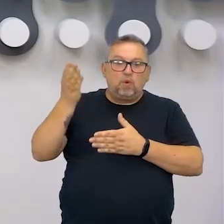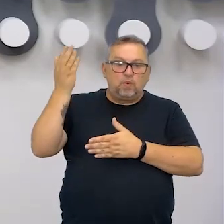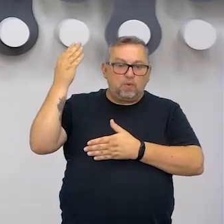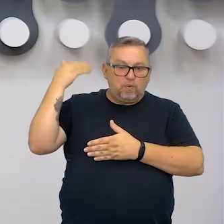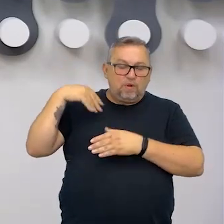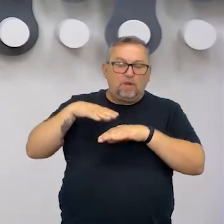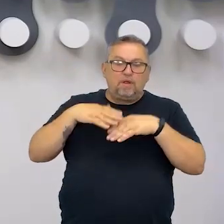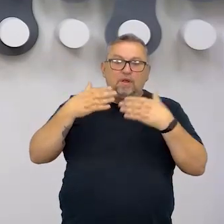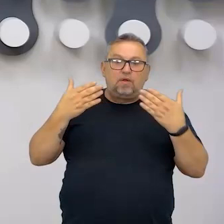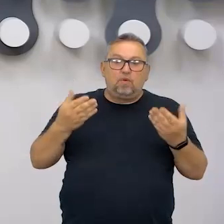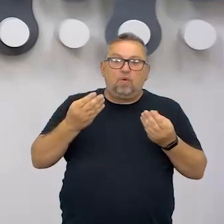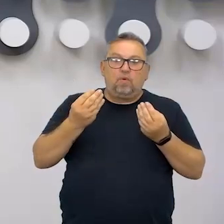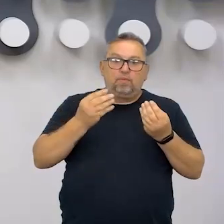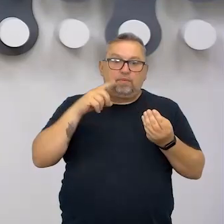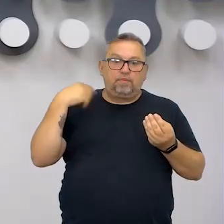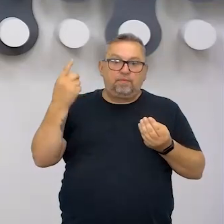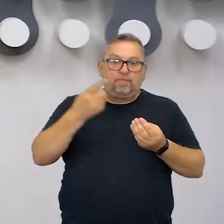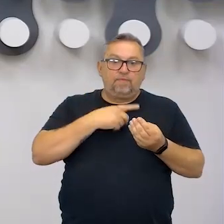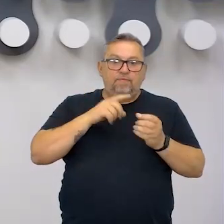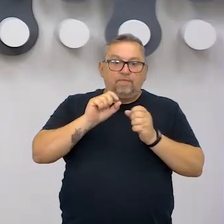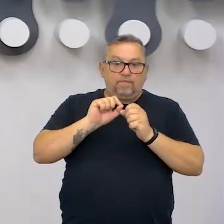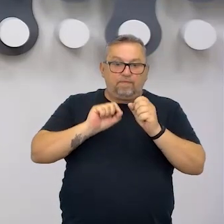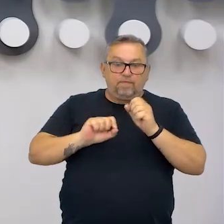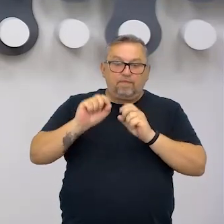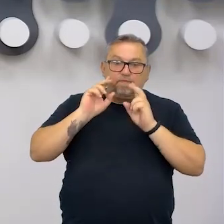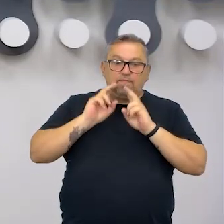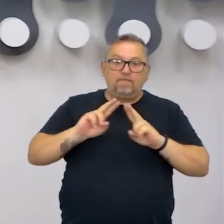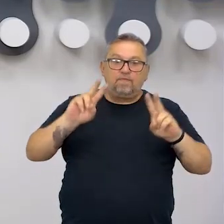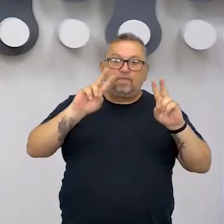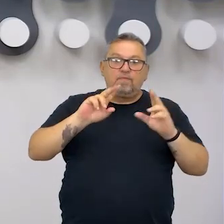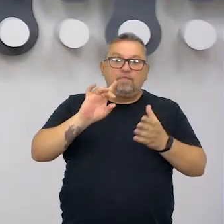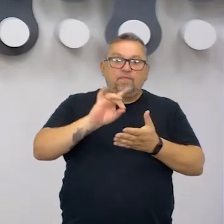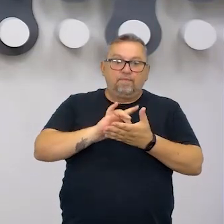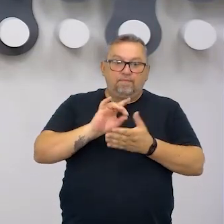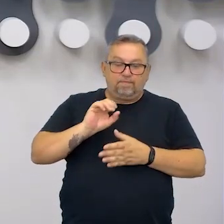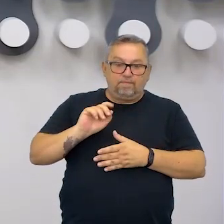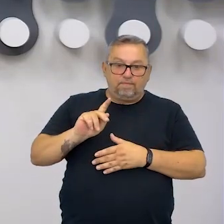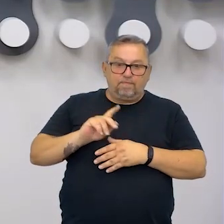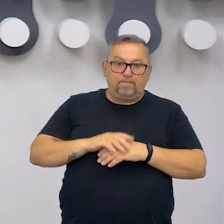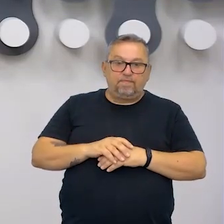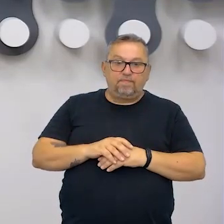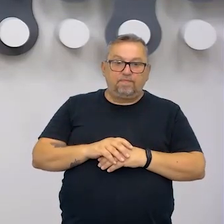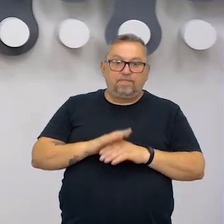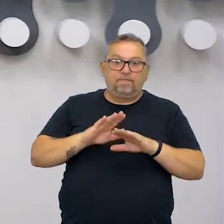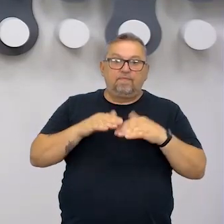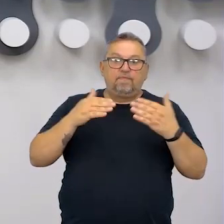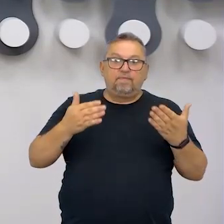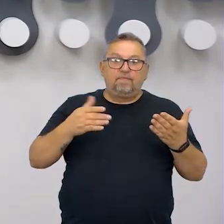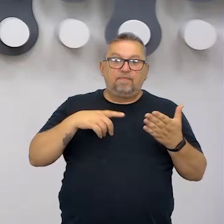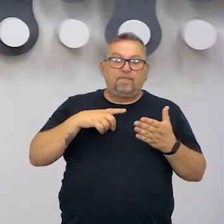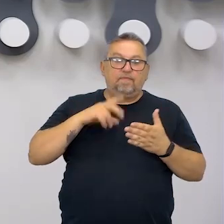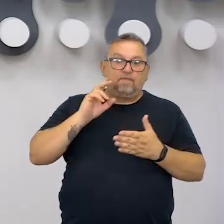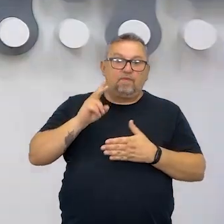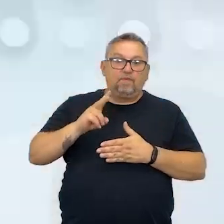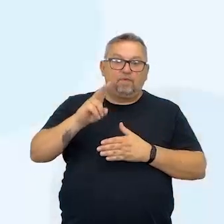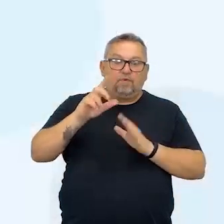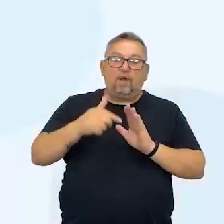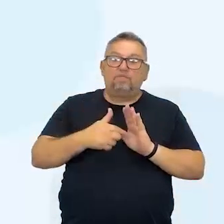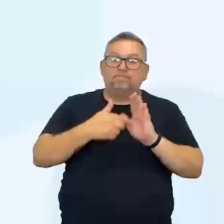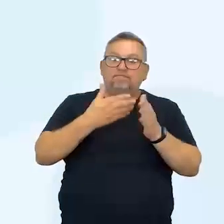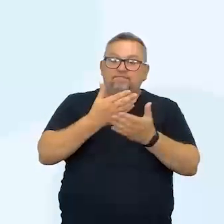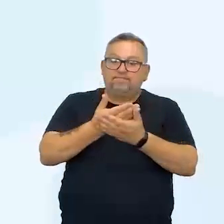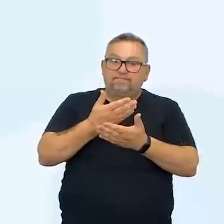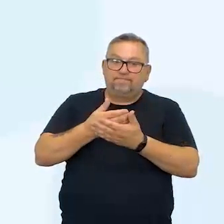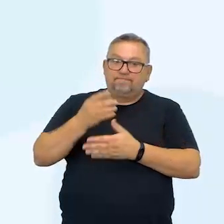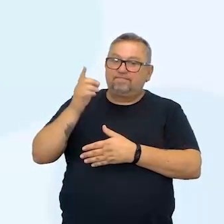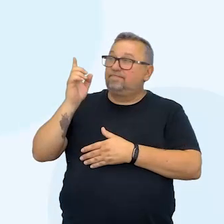meio dos quais nós formamos uma visão da realidade, tá certo, pessoal? Então, sem mais delongas, eu vou apresentar essa